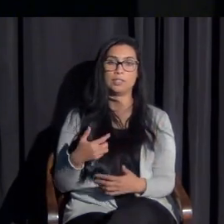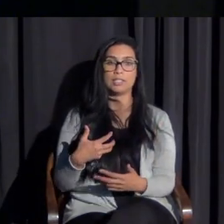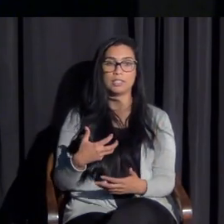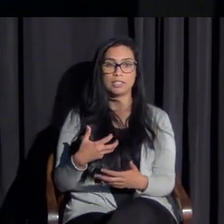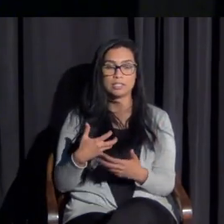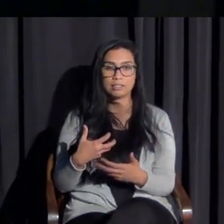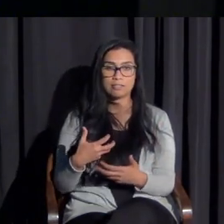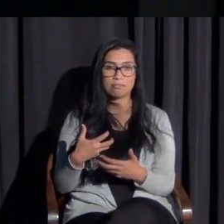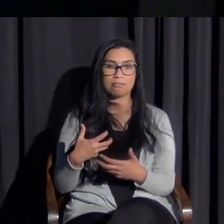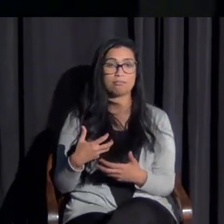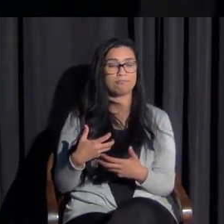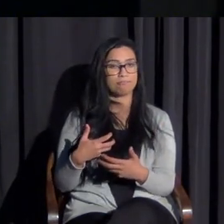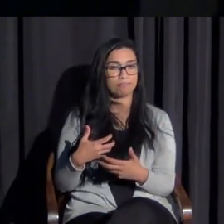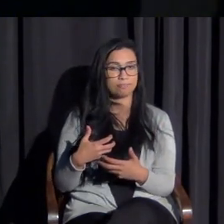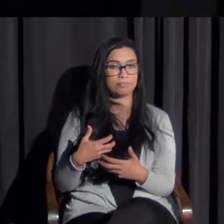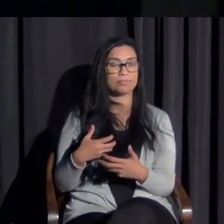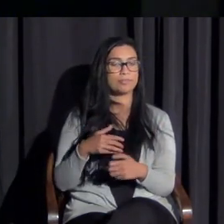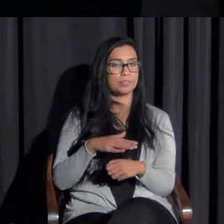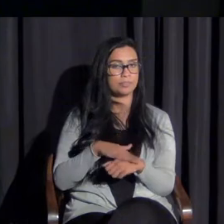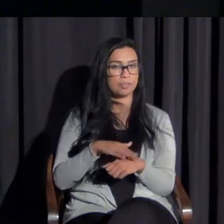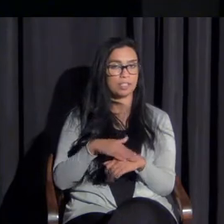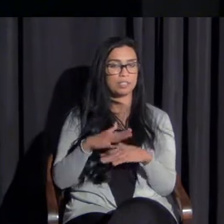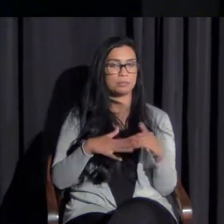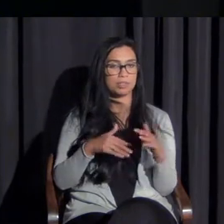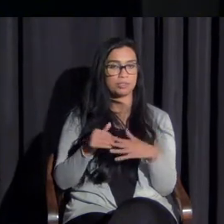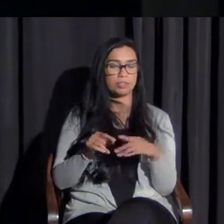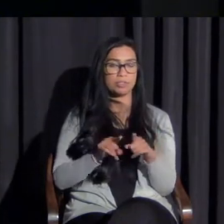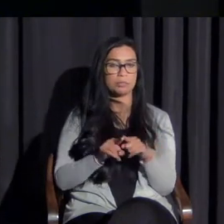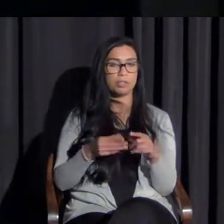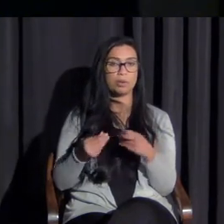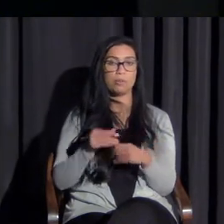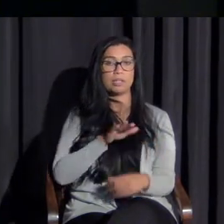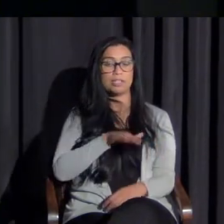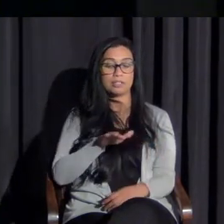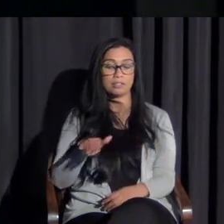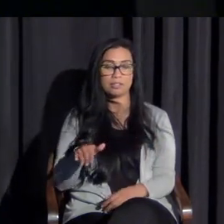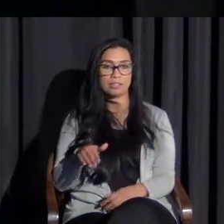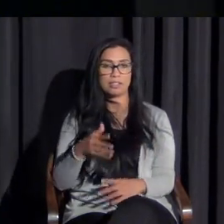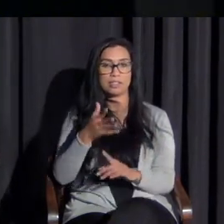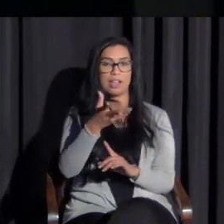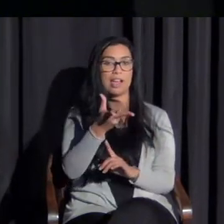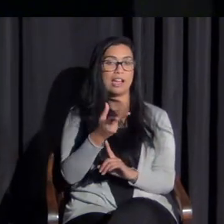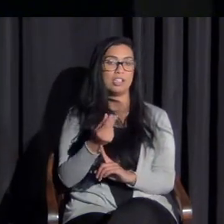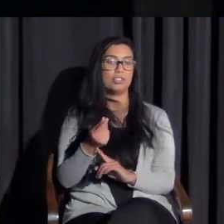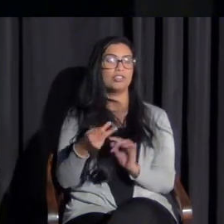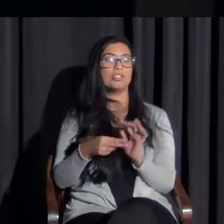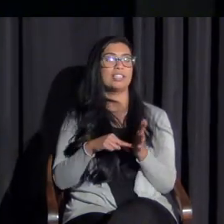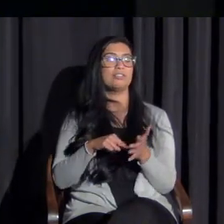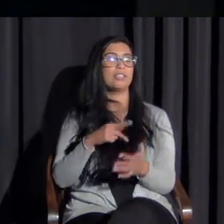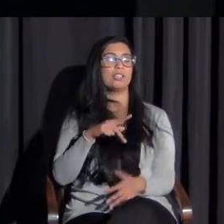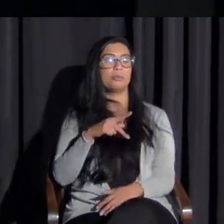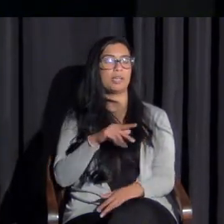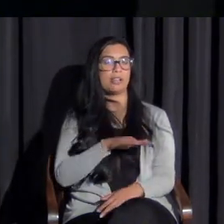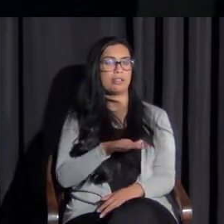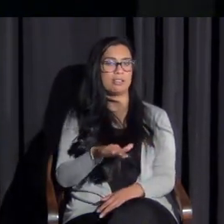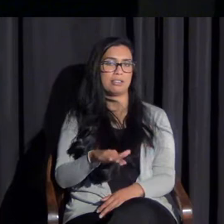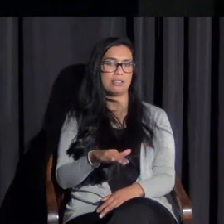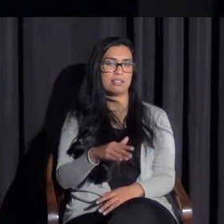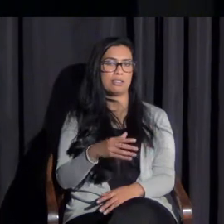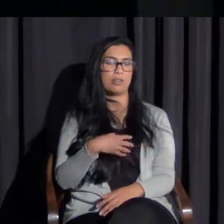elementos nesse sentido, de que as crianças possam dizer sobre isso, né? O que, que a arte significa para elas, né?